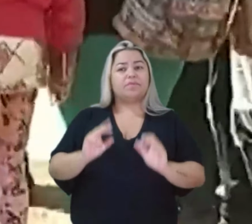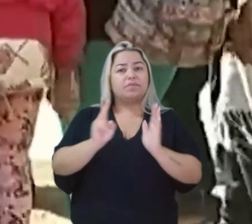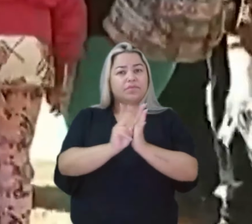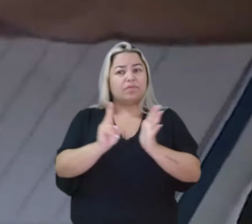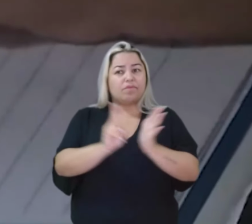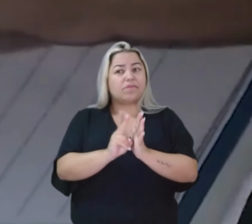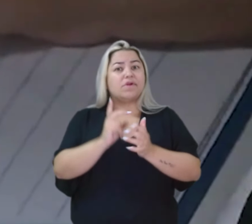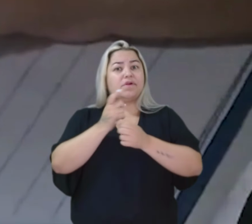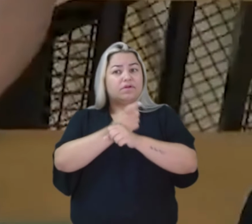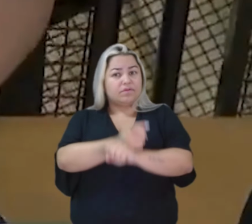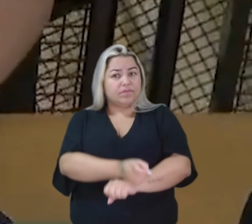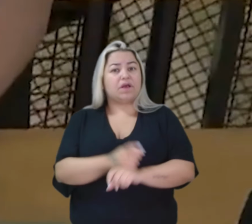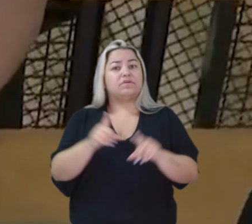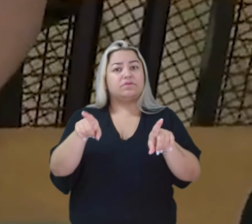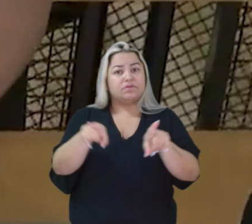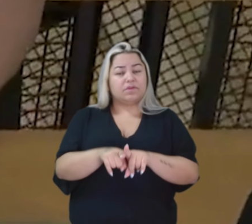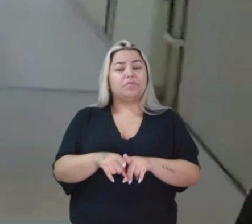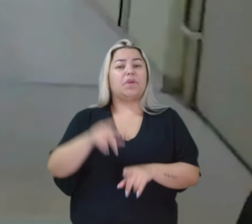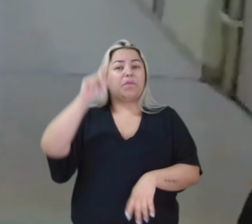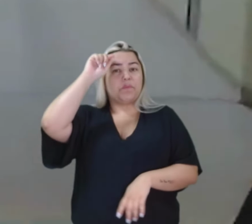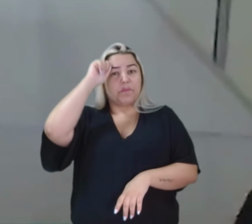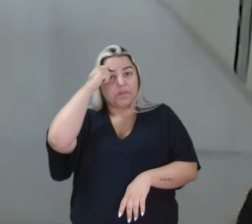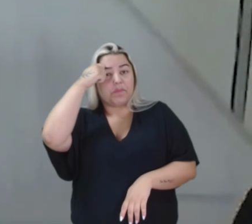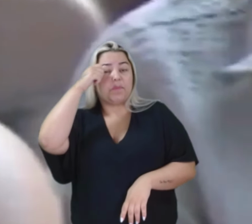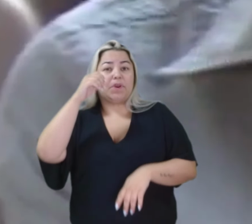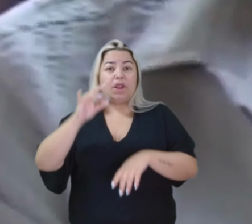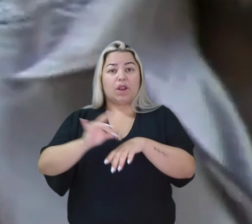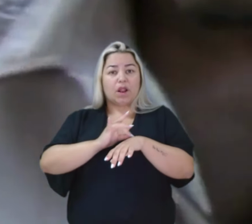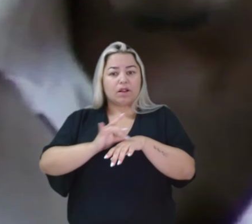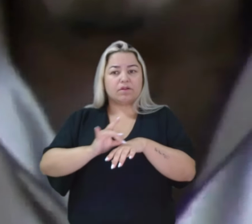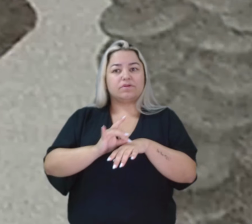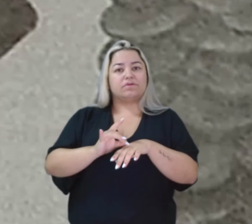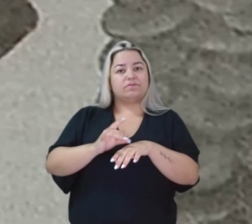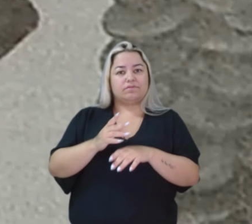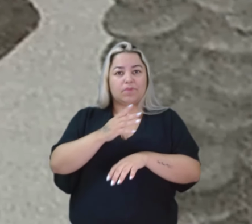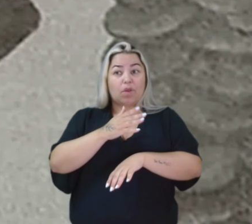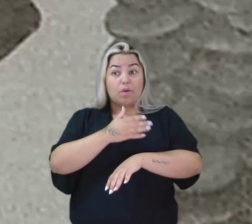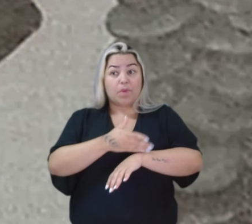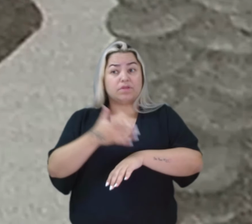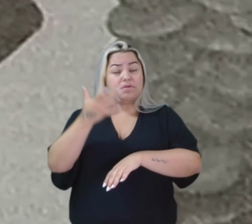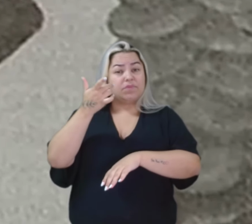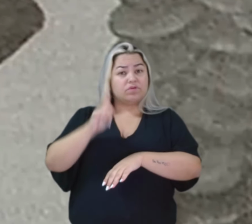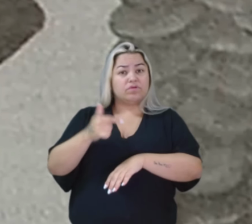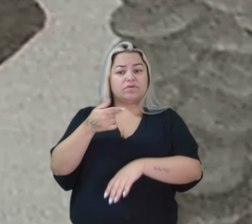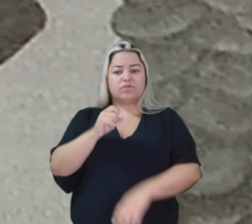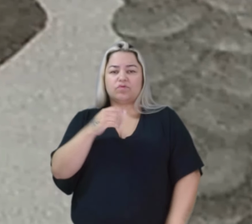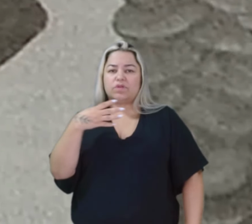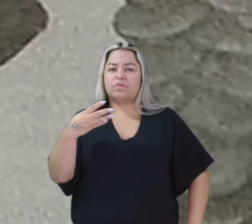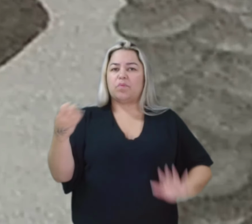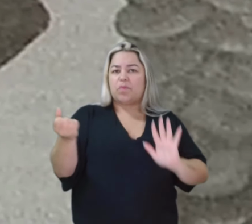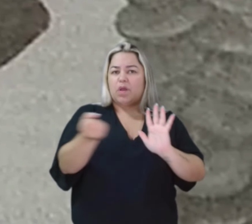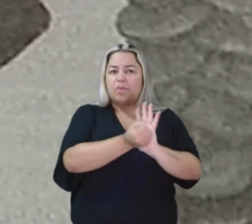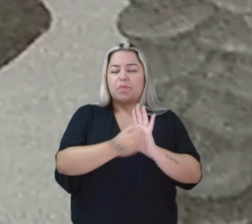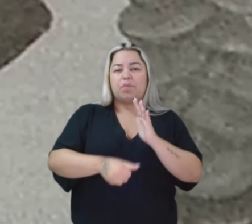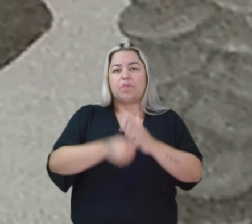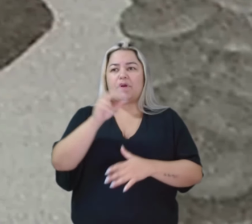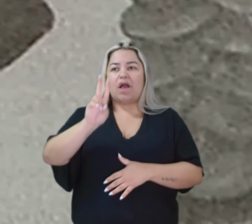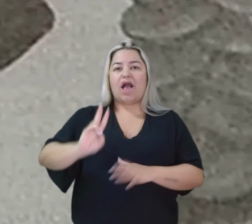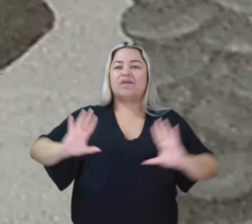e quilombolas, além de pretos, pardos e negros. 2024 também marcou pela primeira vez